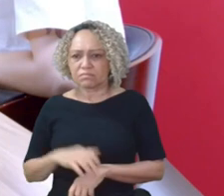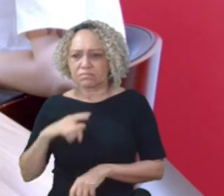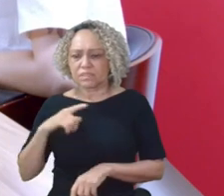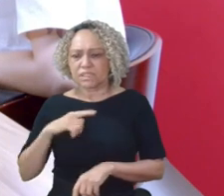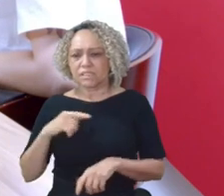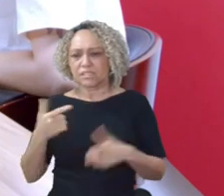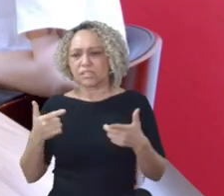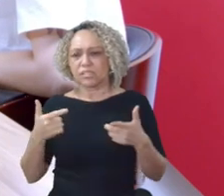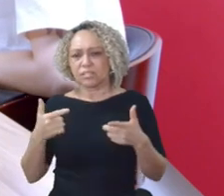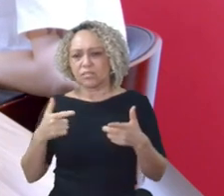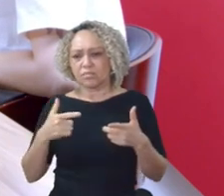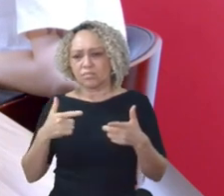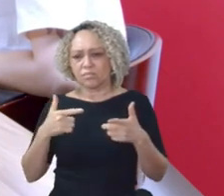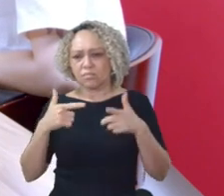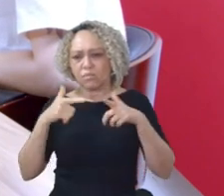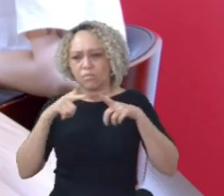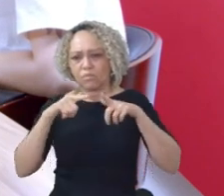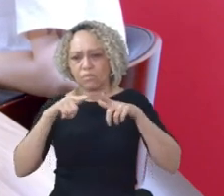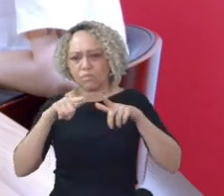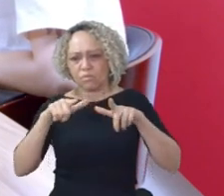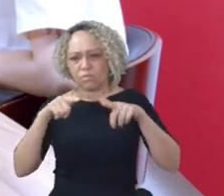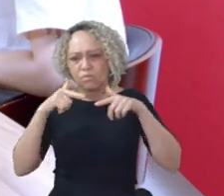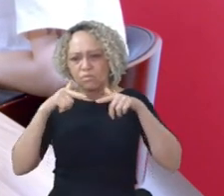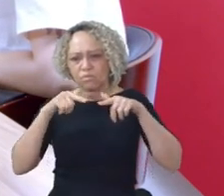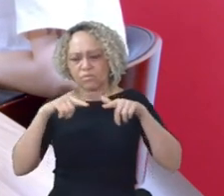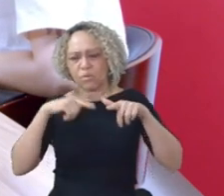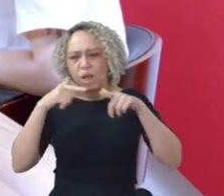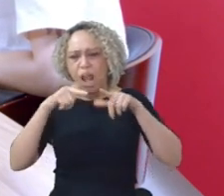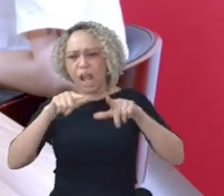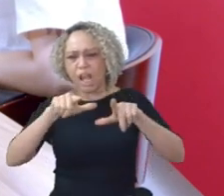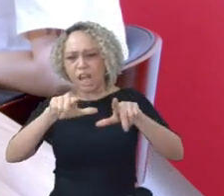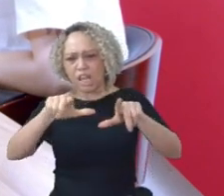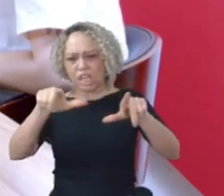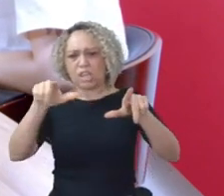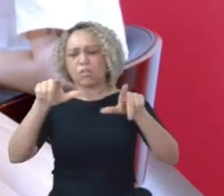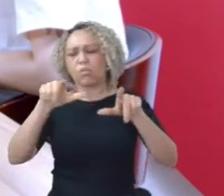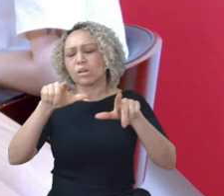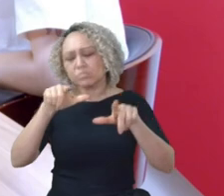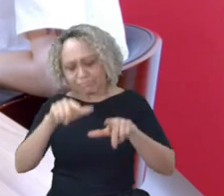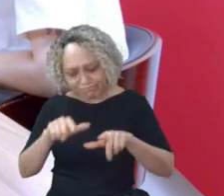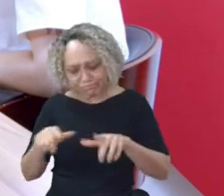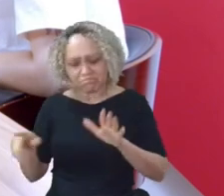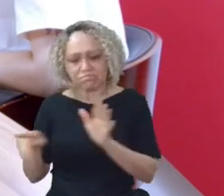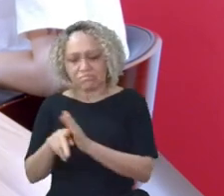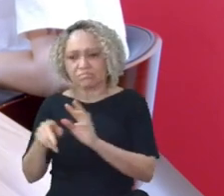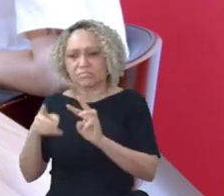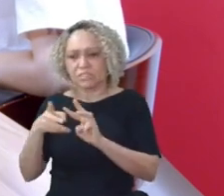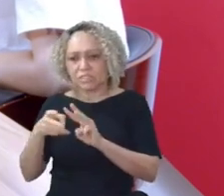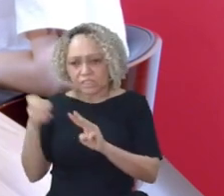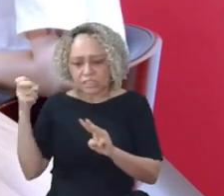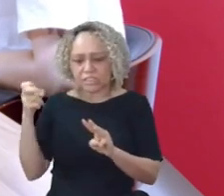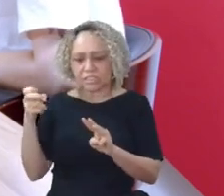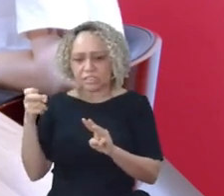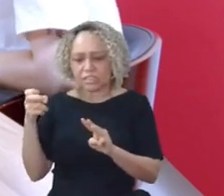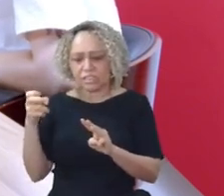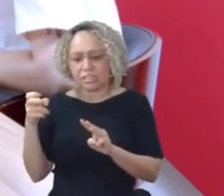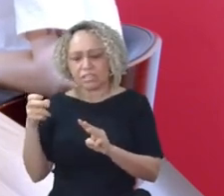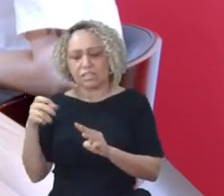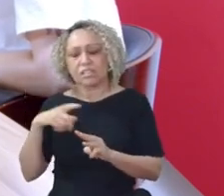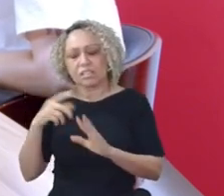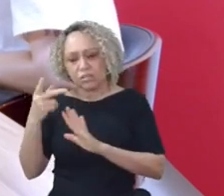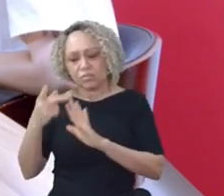até podem procurar por aí, né, saiu em Nhangatu, recentemente tem tido alguns projetos para traduzir em outras línguas indígenas. Que